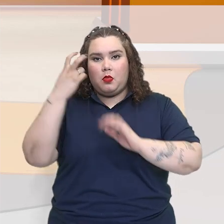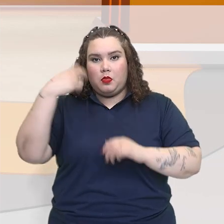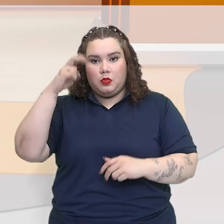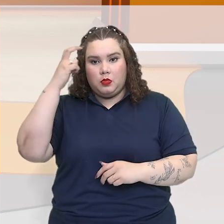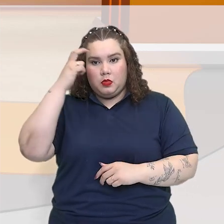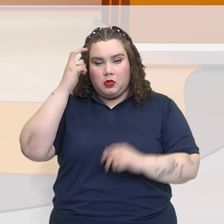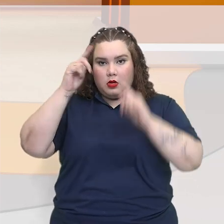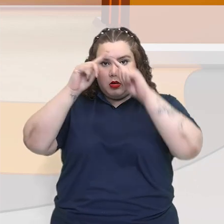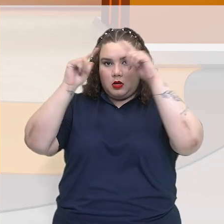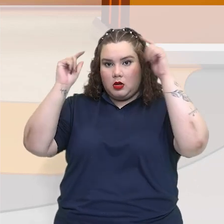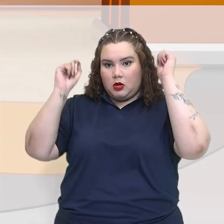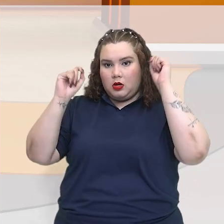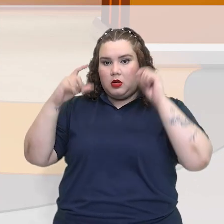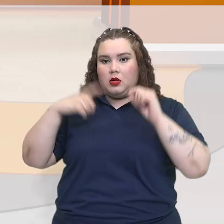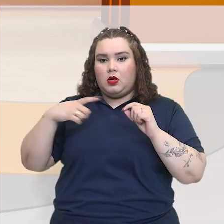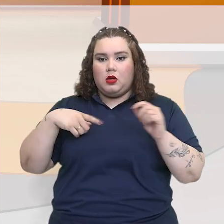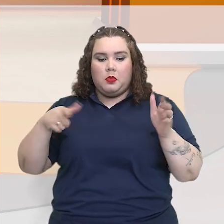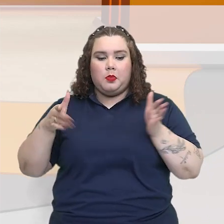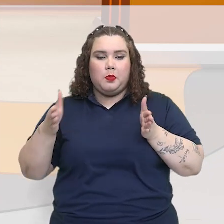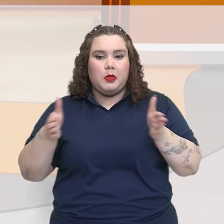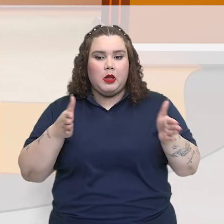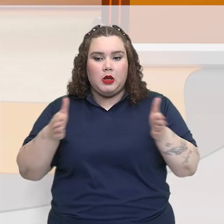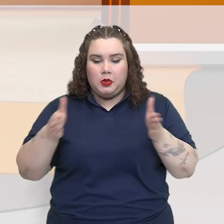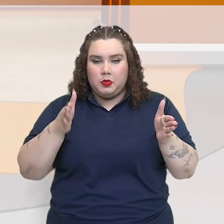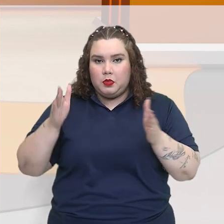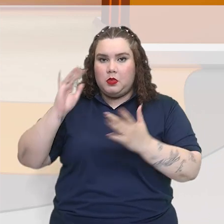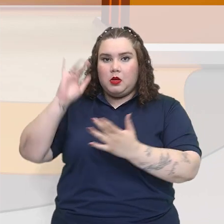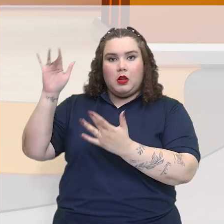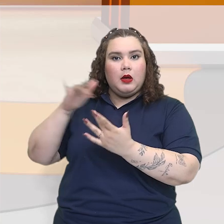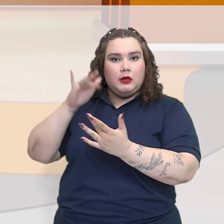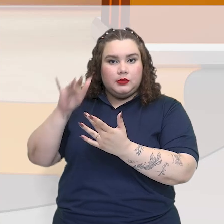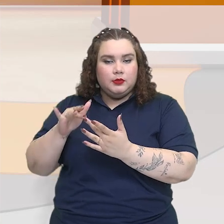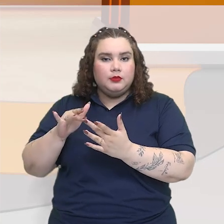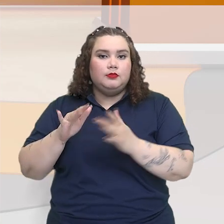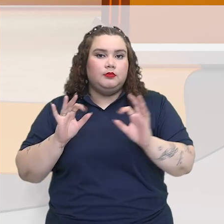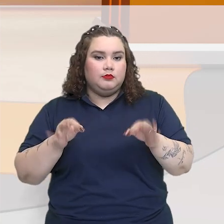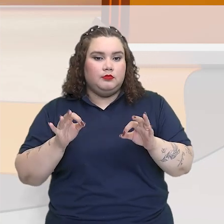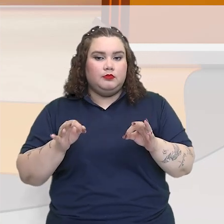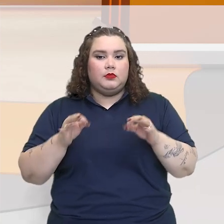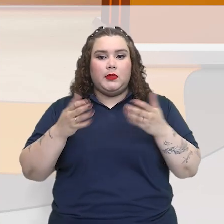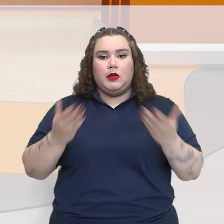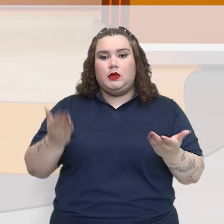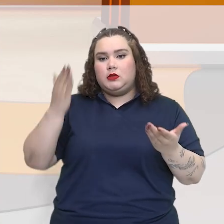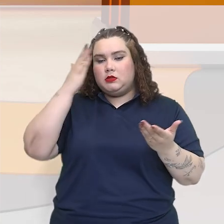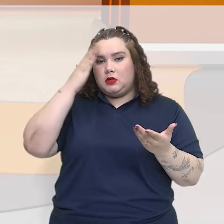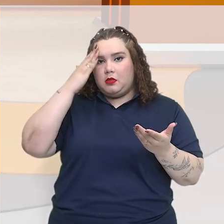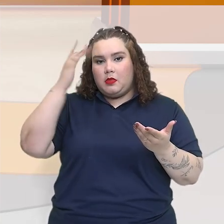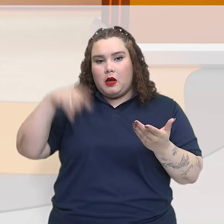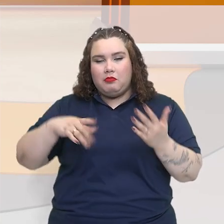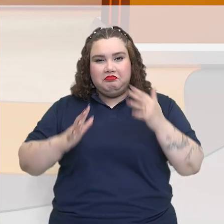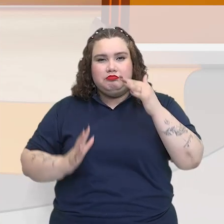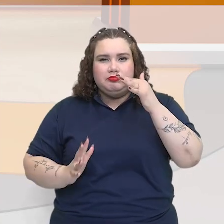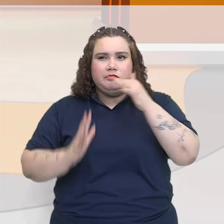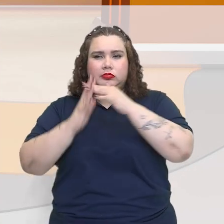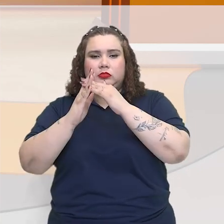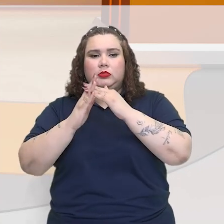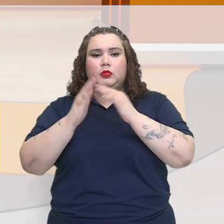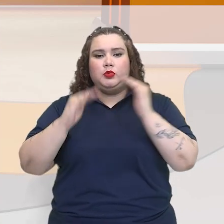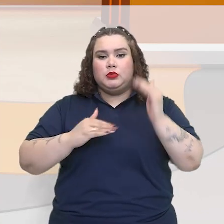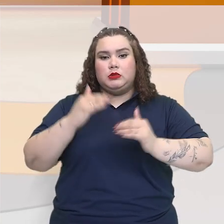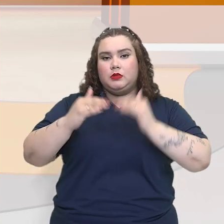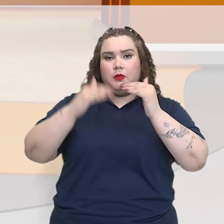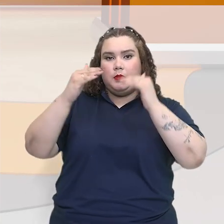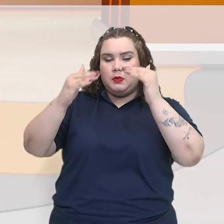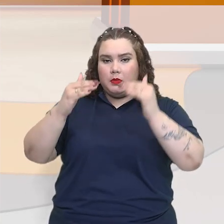grega, nós temos esse período que é o período clássico, né, considerado o auge no